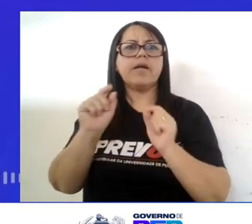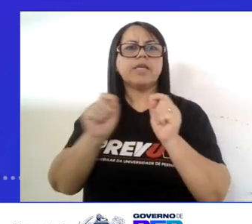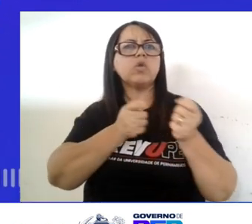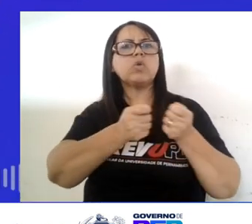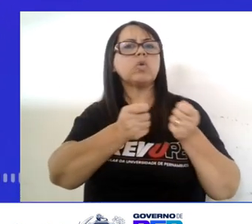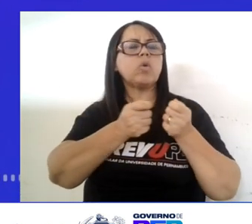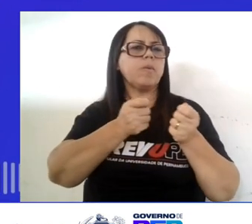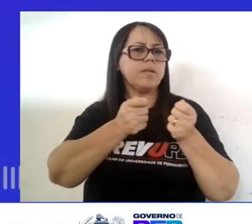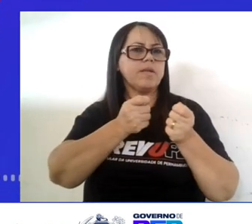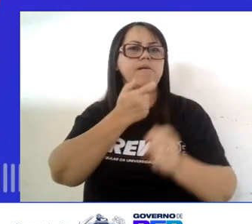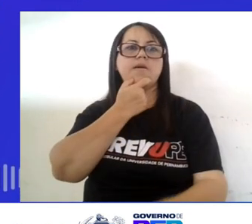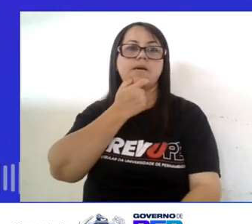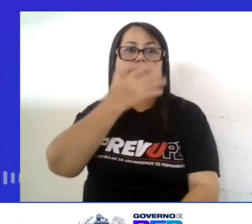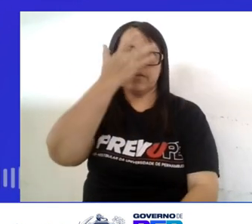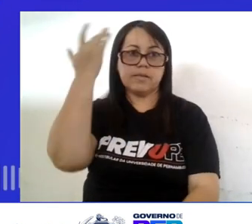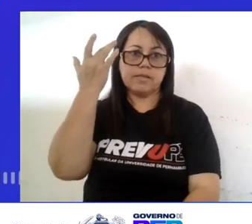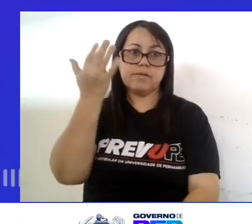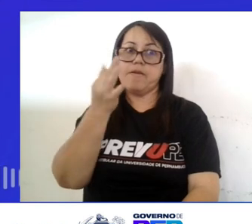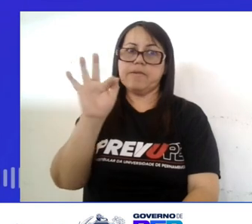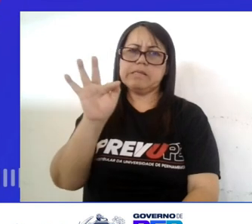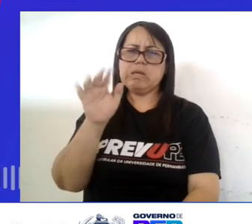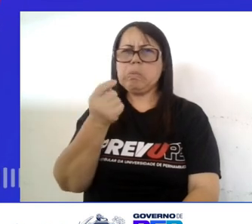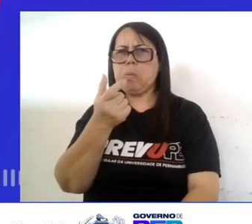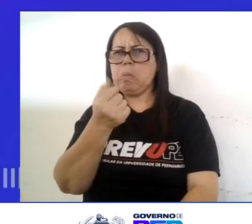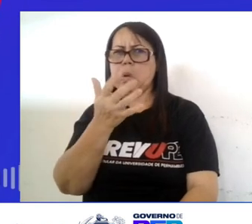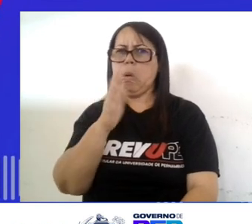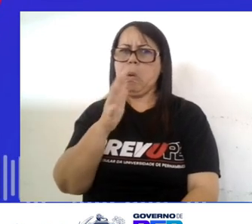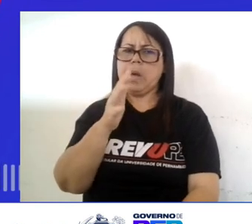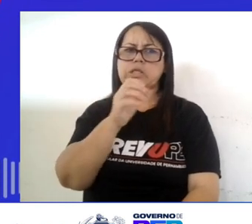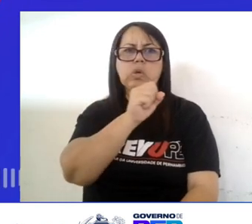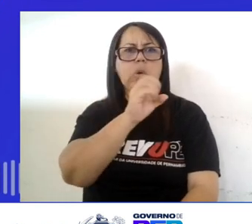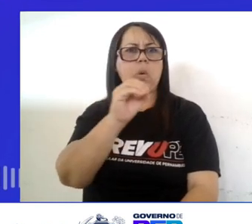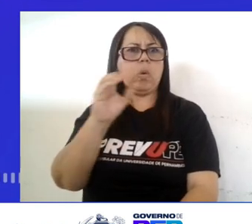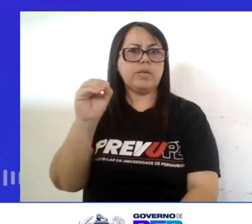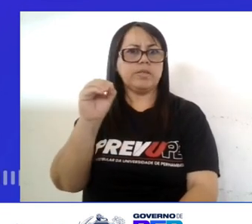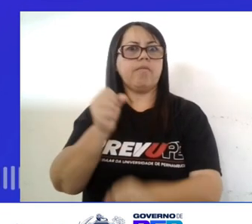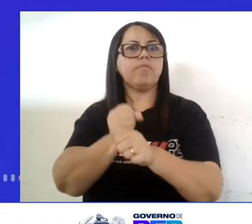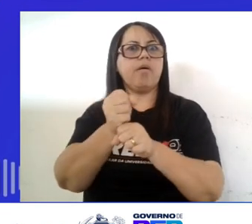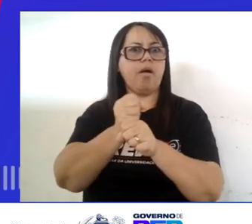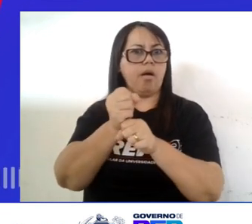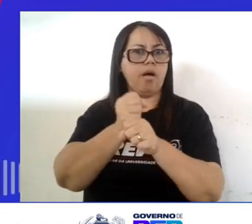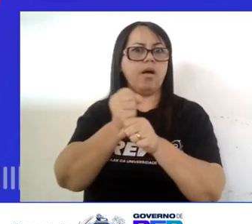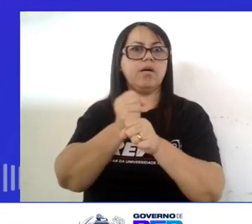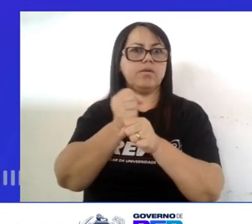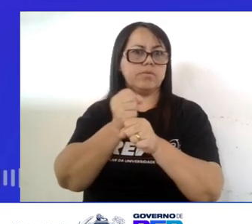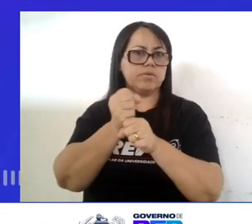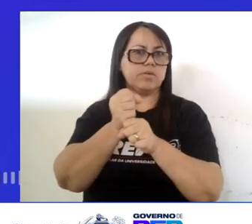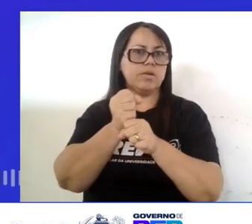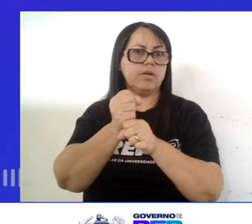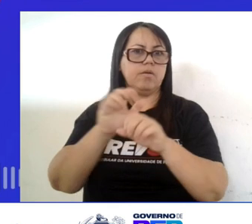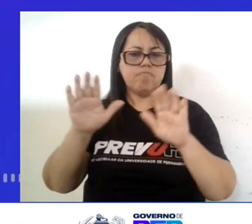franceses no período de quase 800 anos em poder dos muçulmanos não se